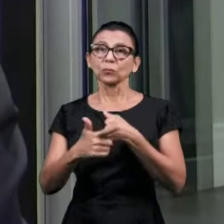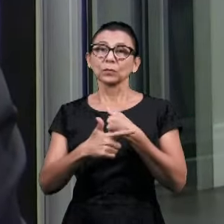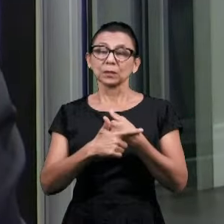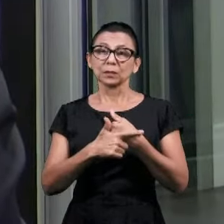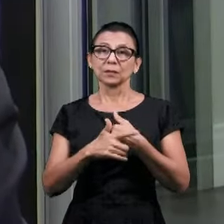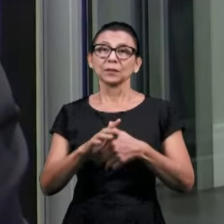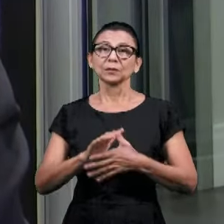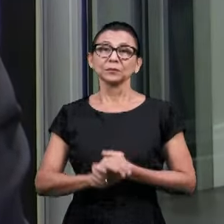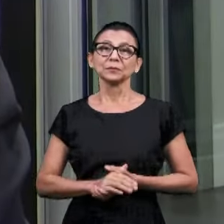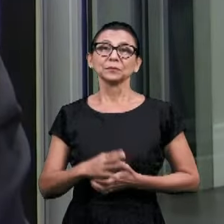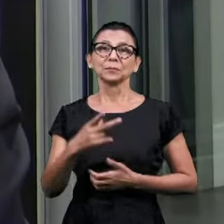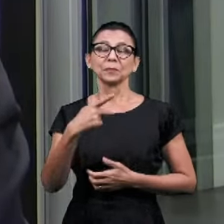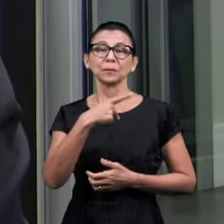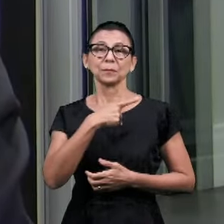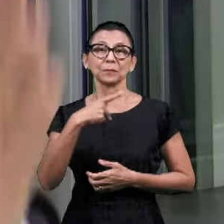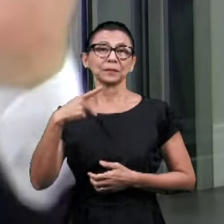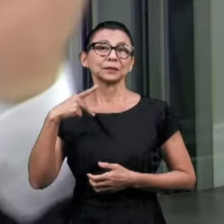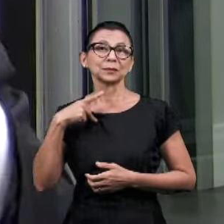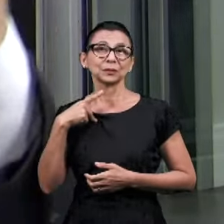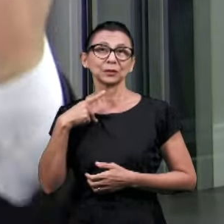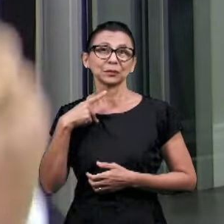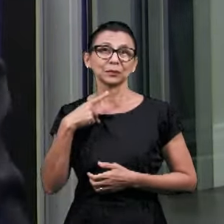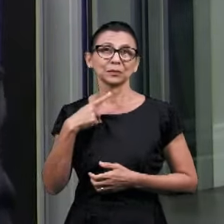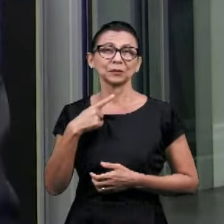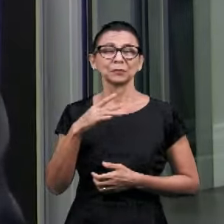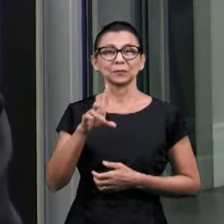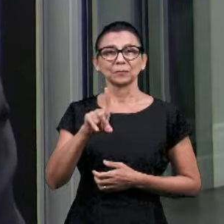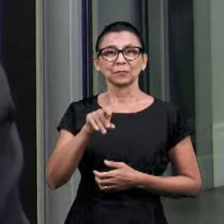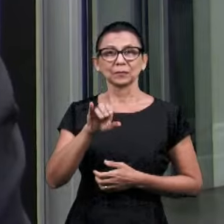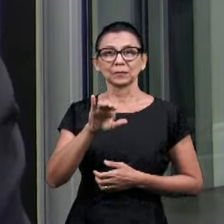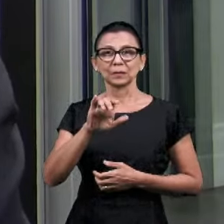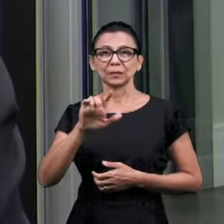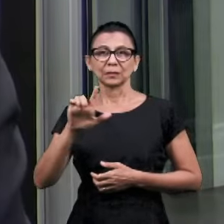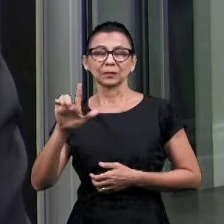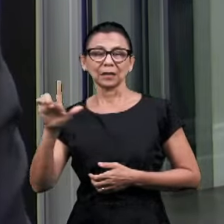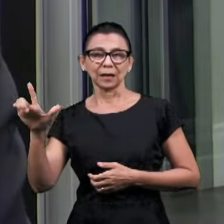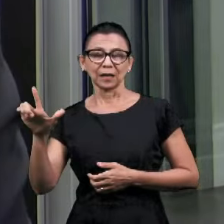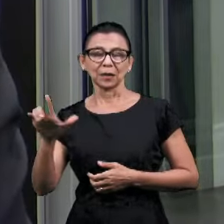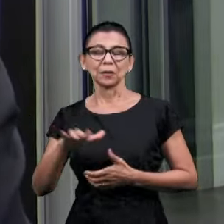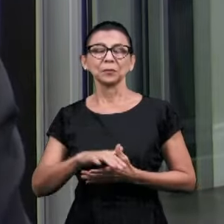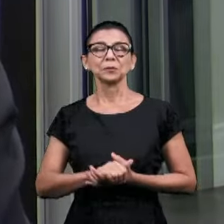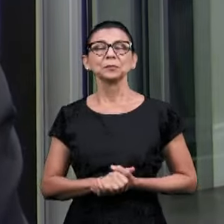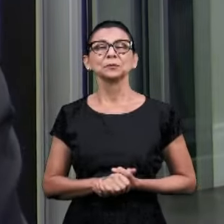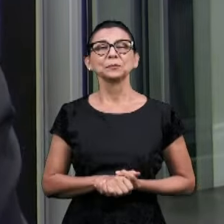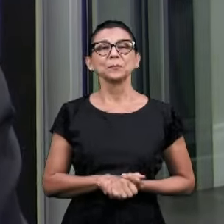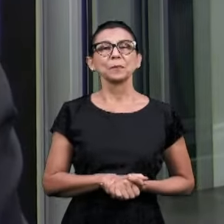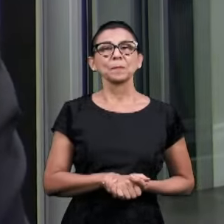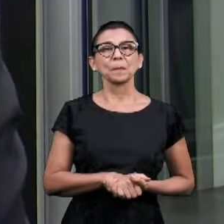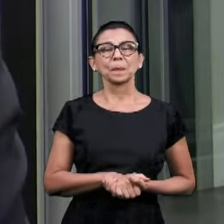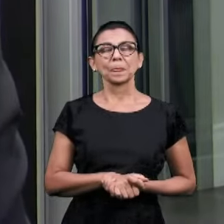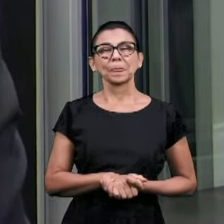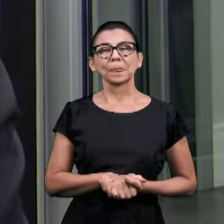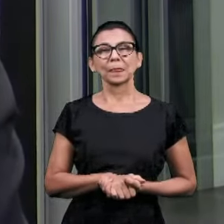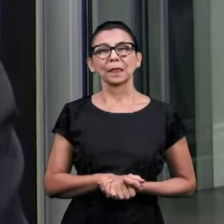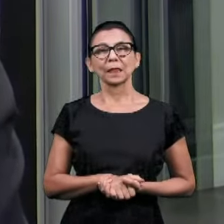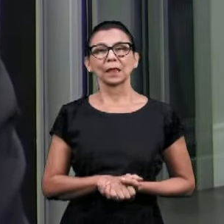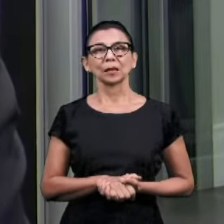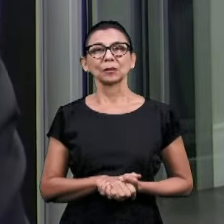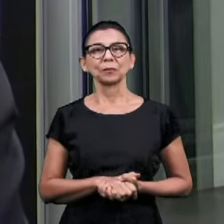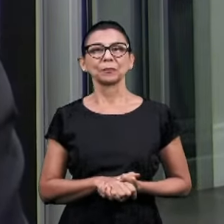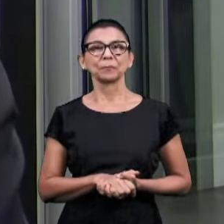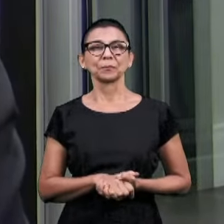Daniel. Acho que ele está ali na área do Aribiri, e ele trouxe essa palavra. O pastor não estava, era o